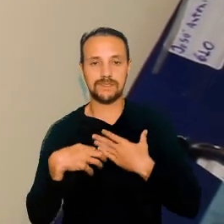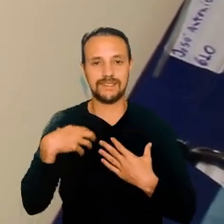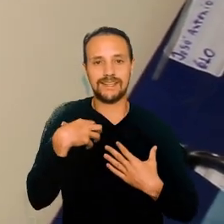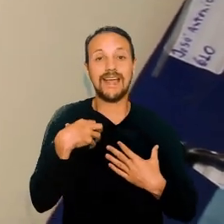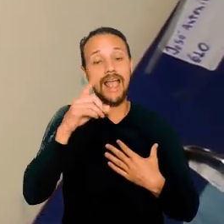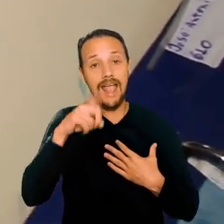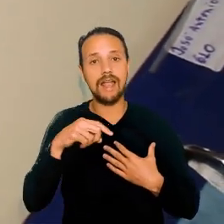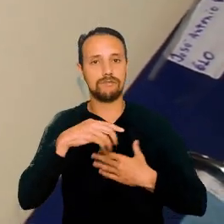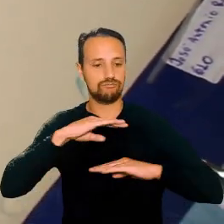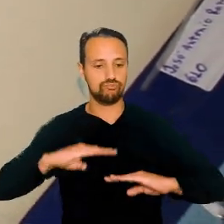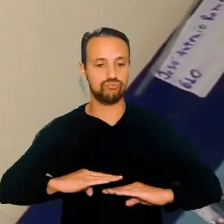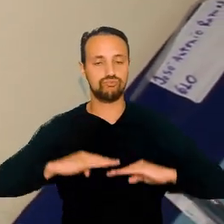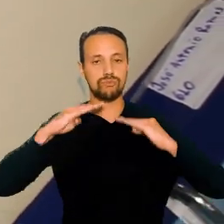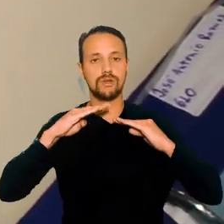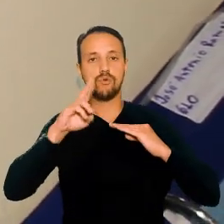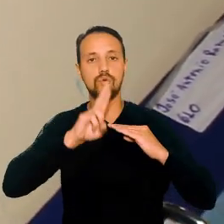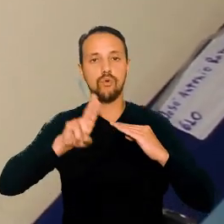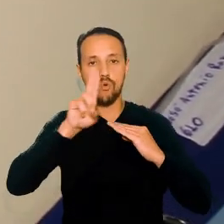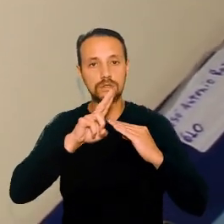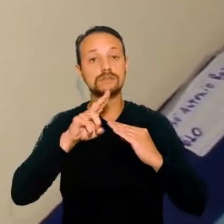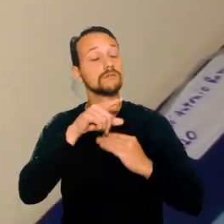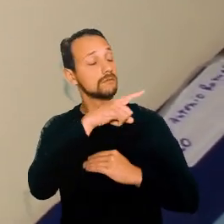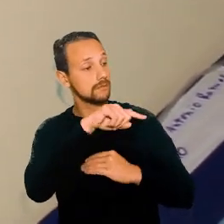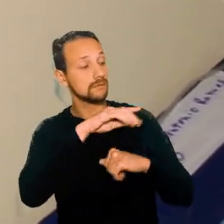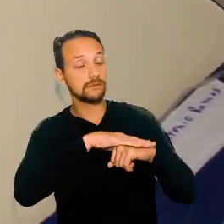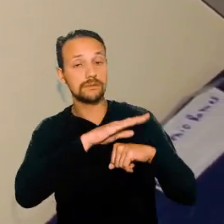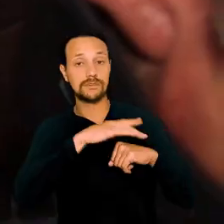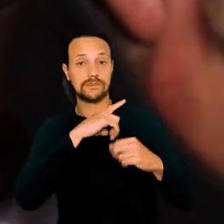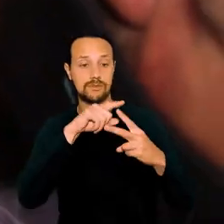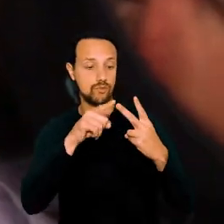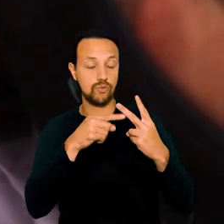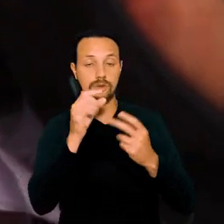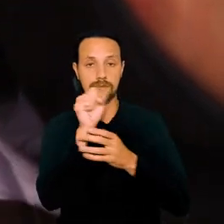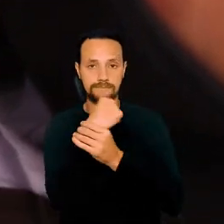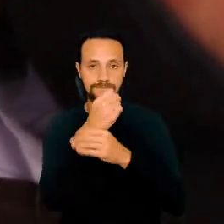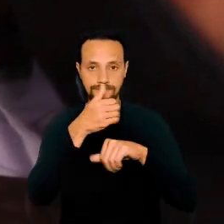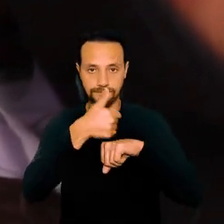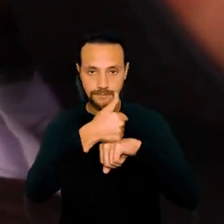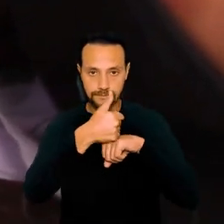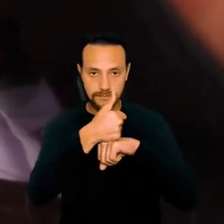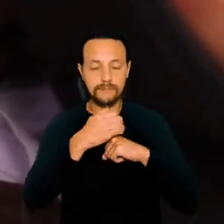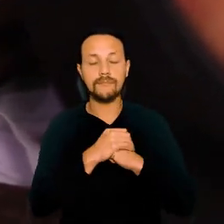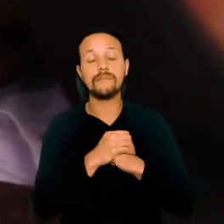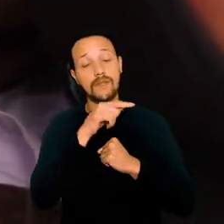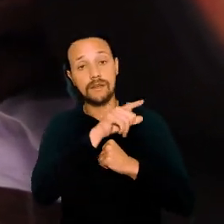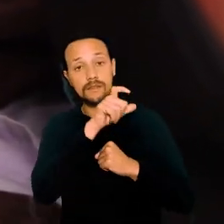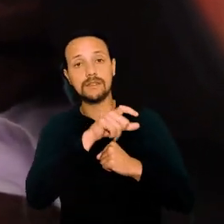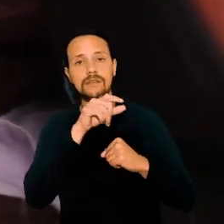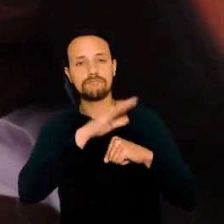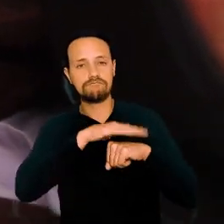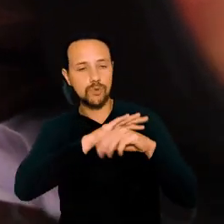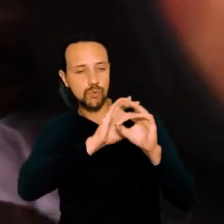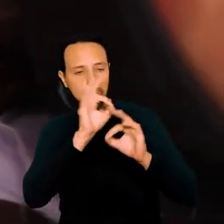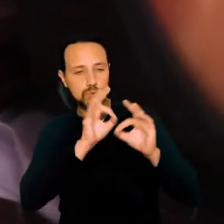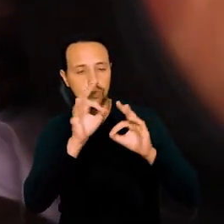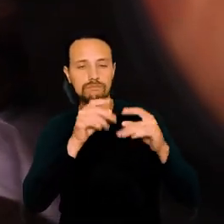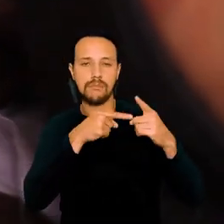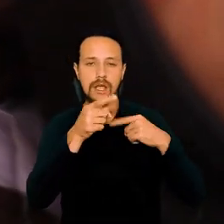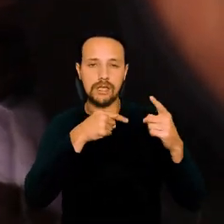não? Não? É mais? É popular. É bom